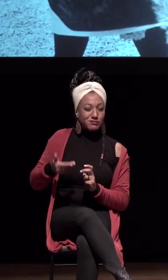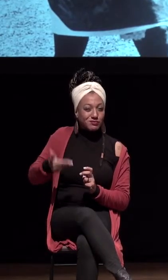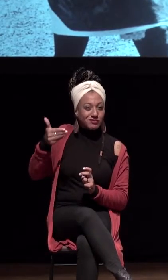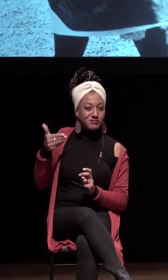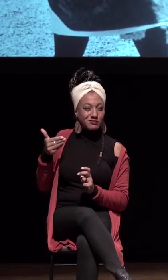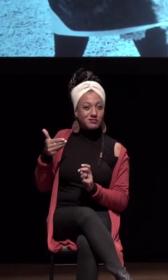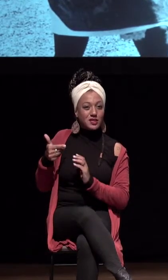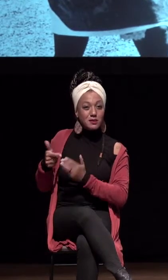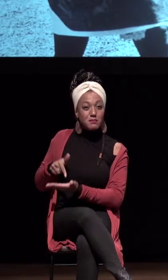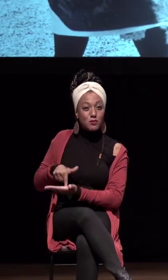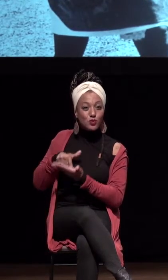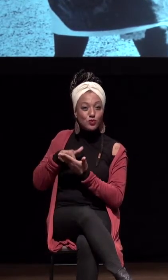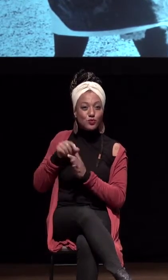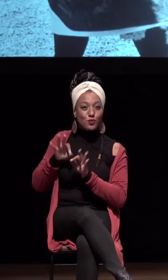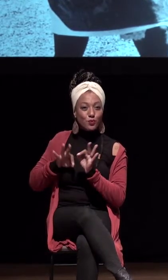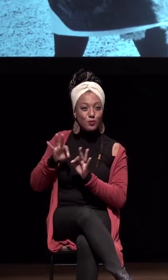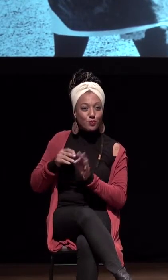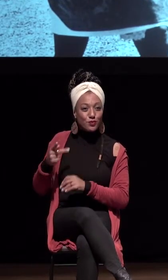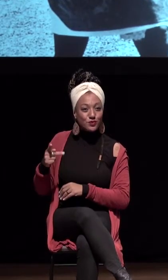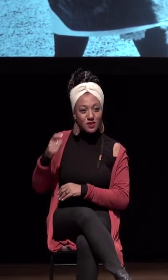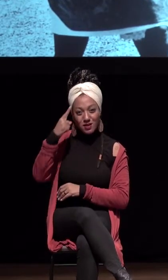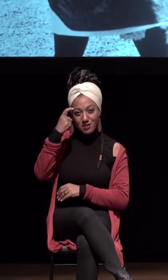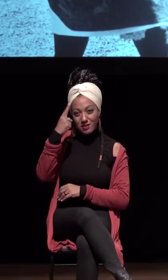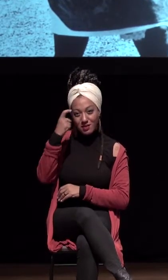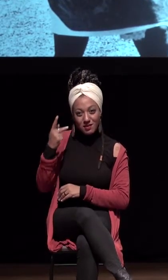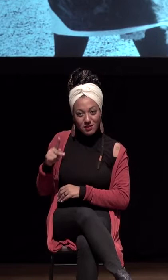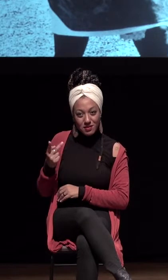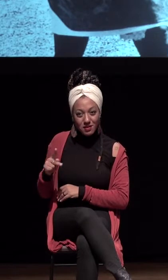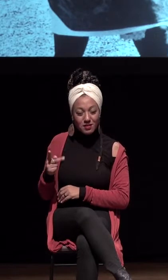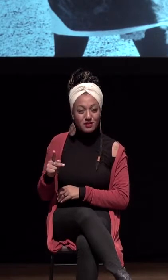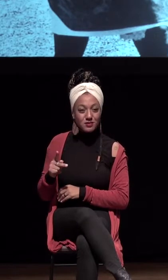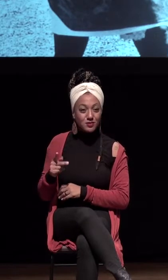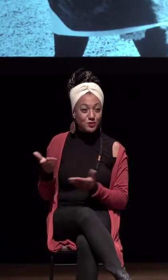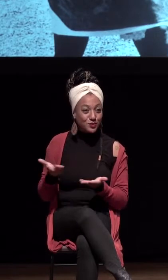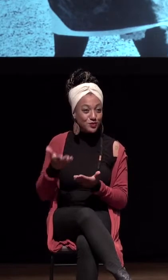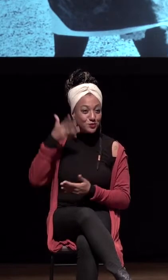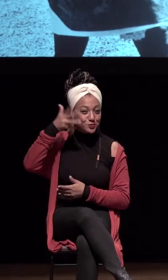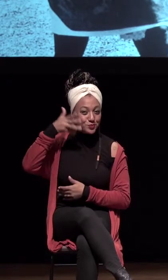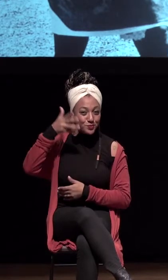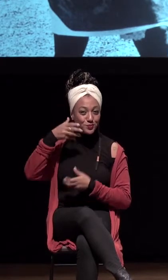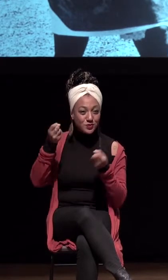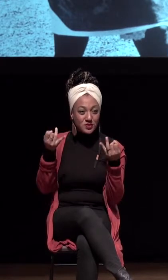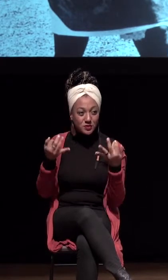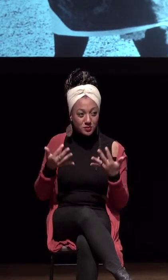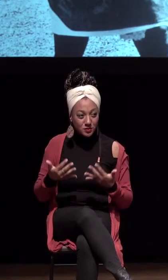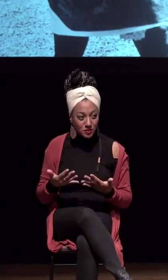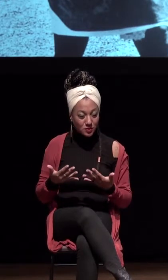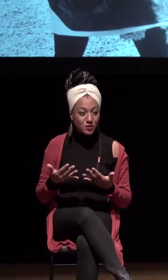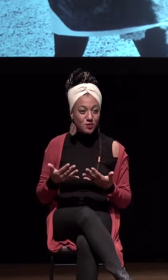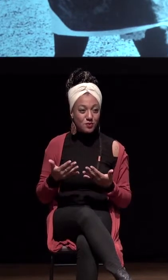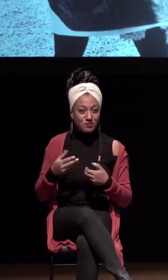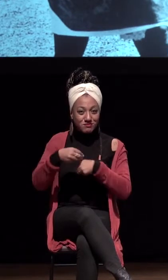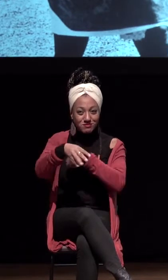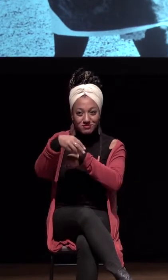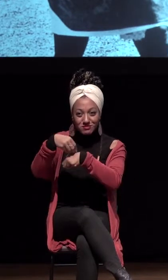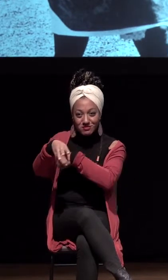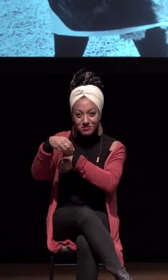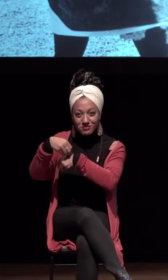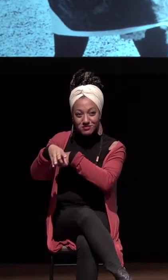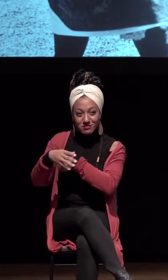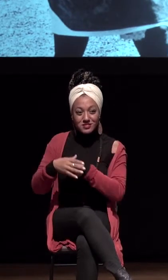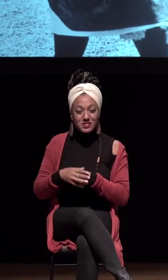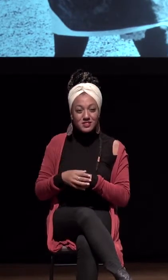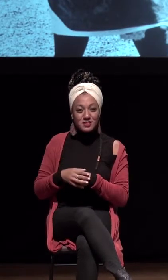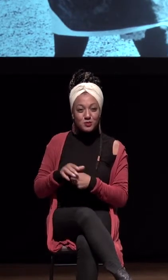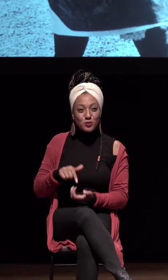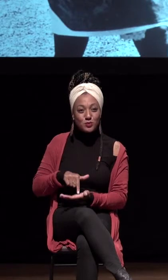me apresentar as ideias e os desejos que ela conseguiu concretizar ou trazer um primeiro